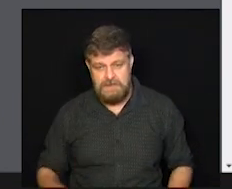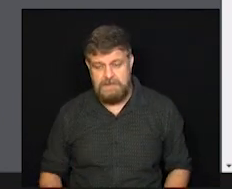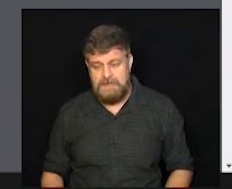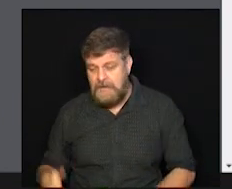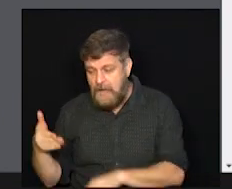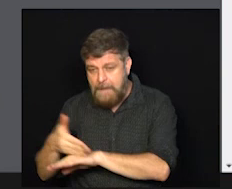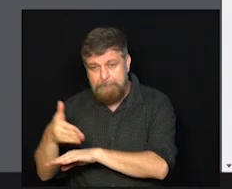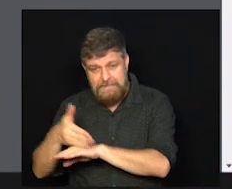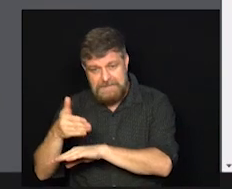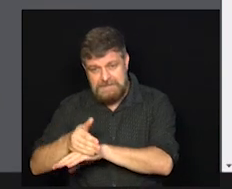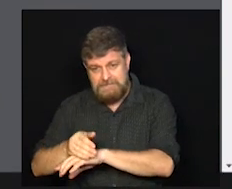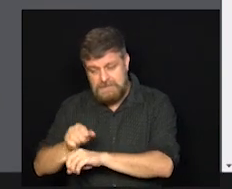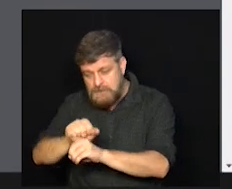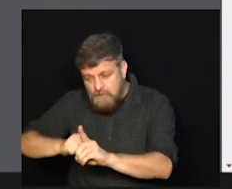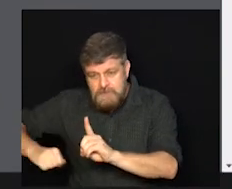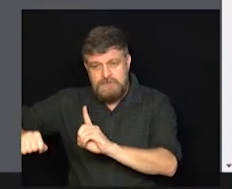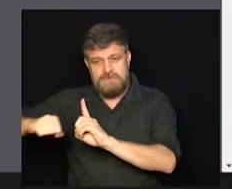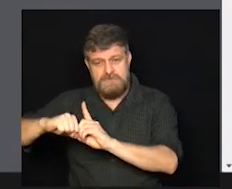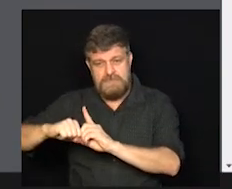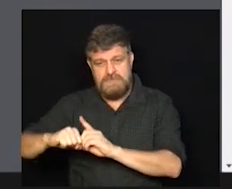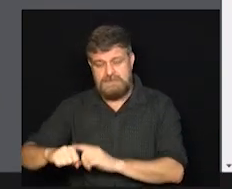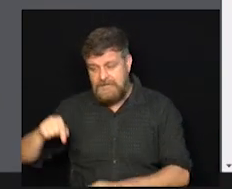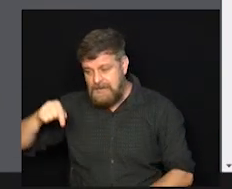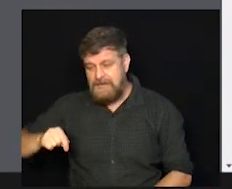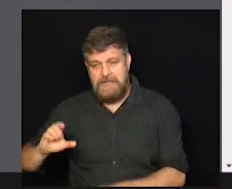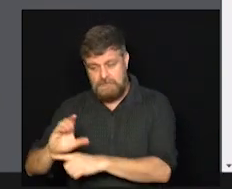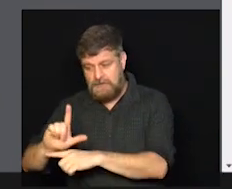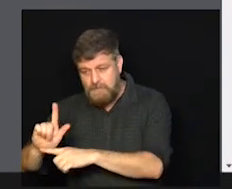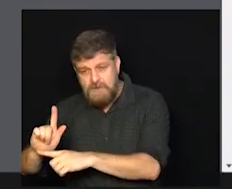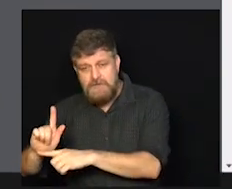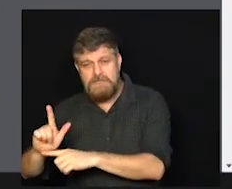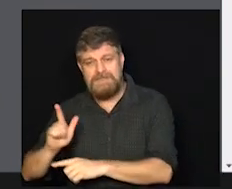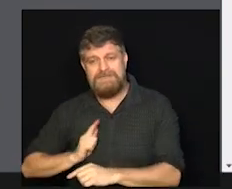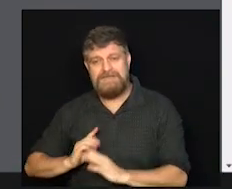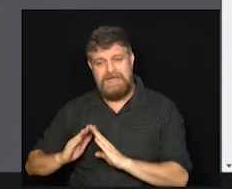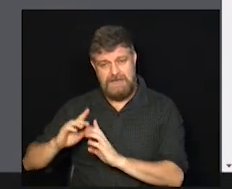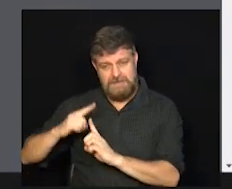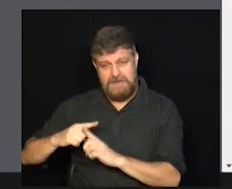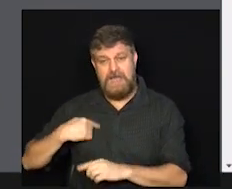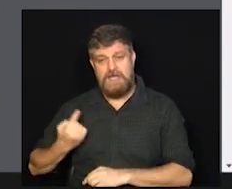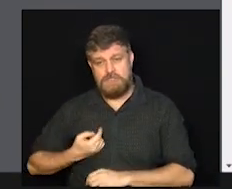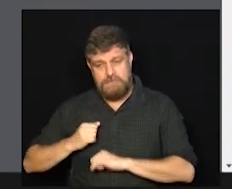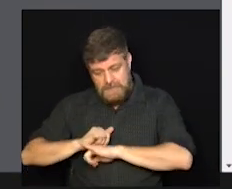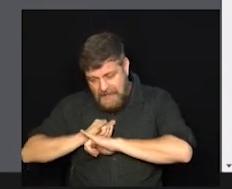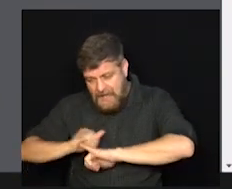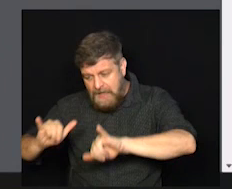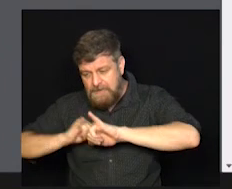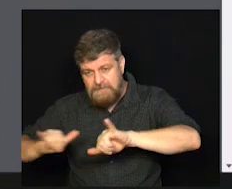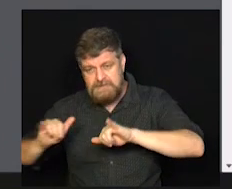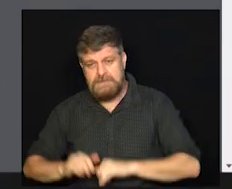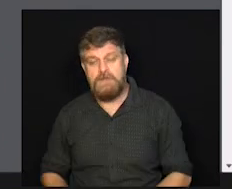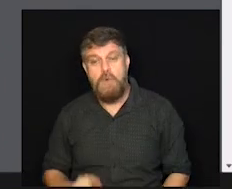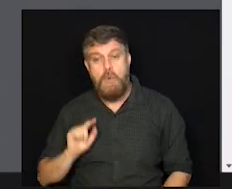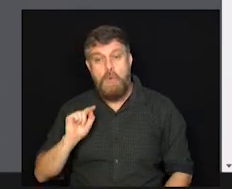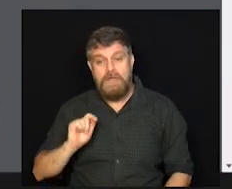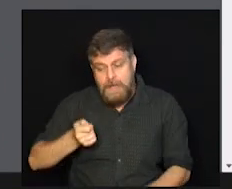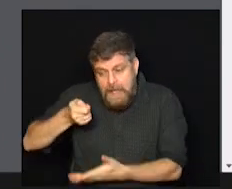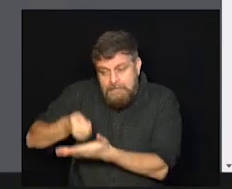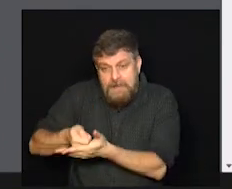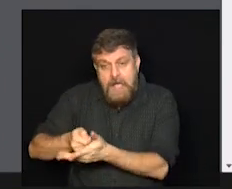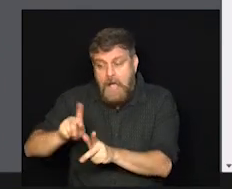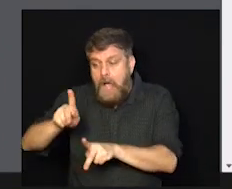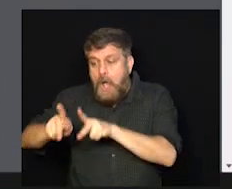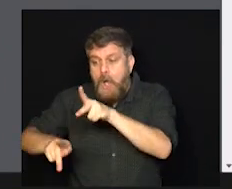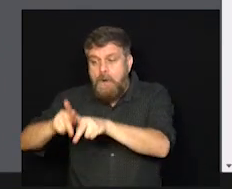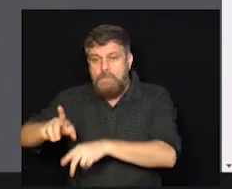social das comunidades de base do Campo Grande, nós podemos fazer uma bonita afirmação, bíblica e teológica. É o povo de